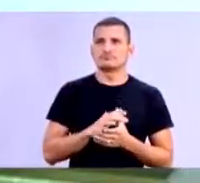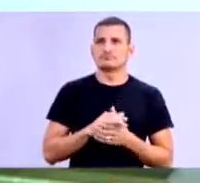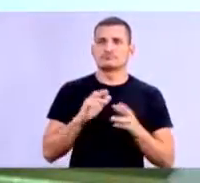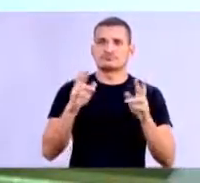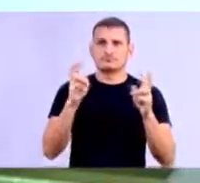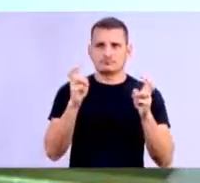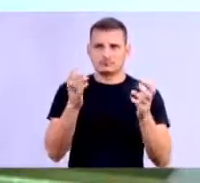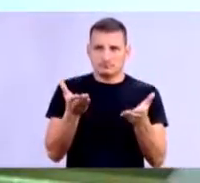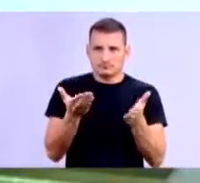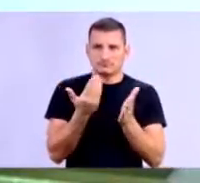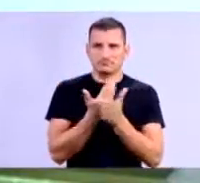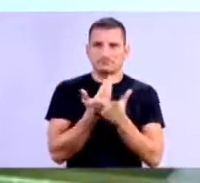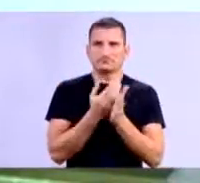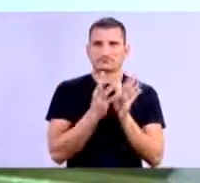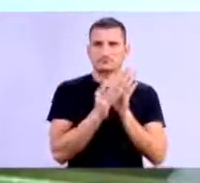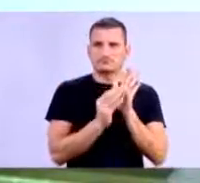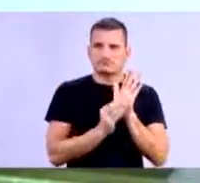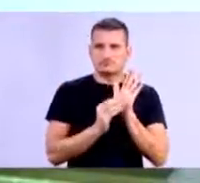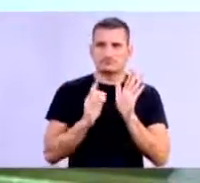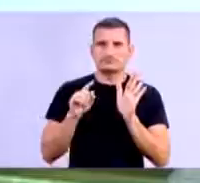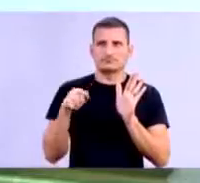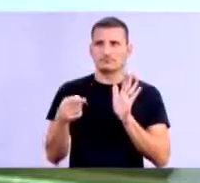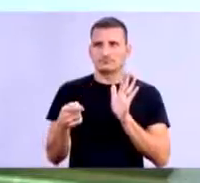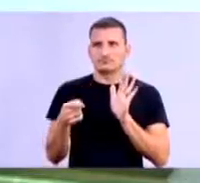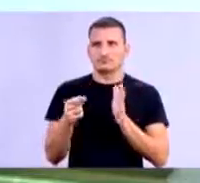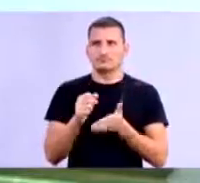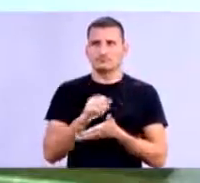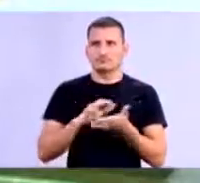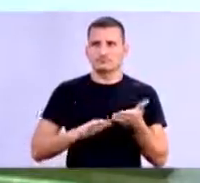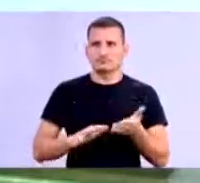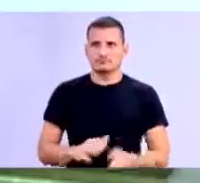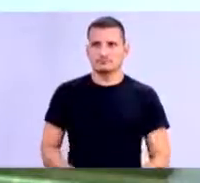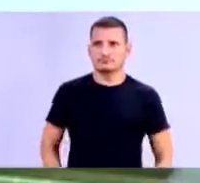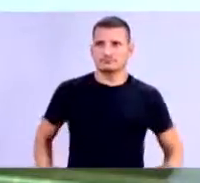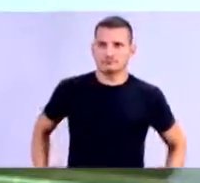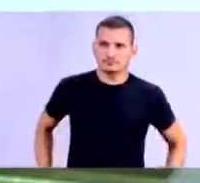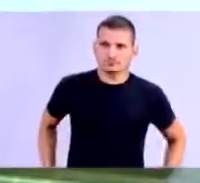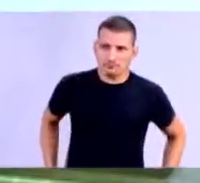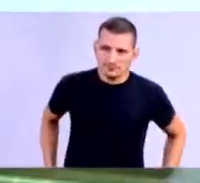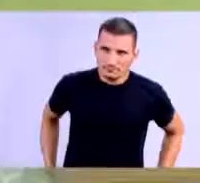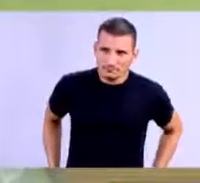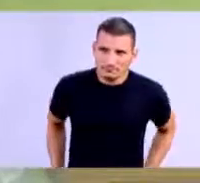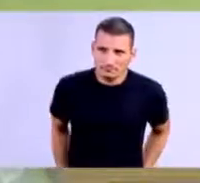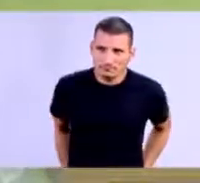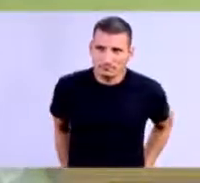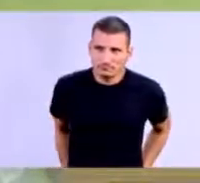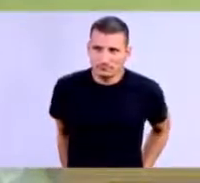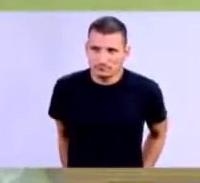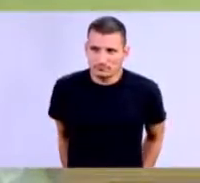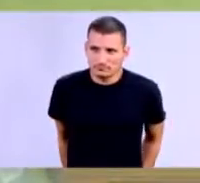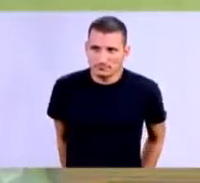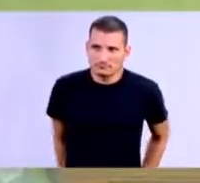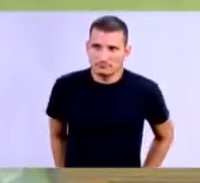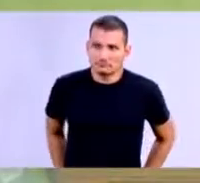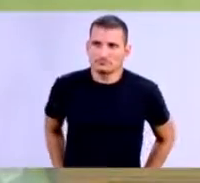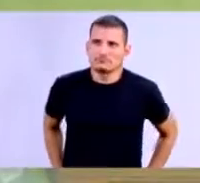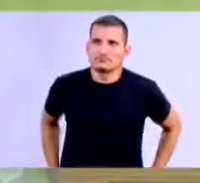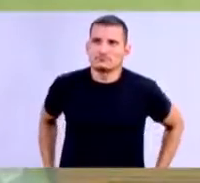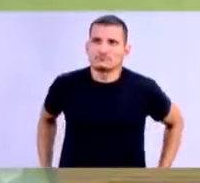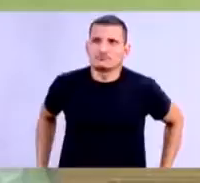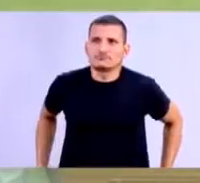assunto que nós estamos estudando hoje, e depois vamos para a nossa atividade. Isso mesmo, professora. Muitas